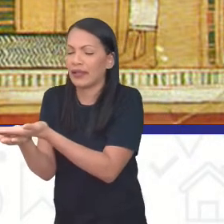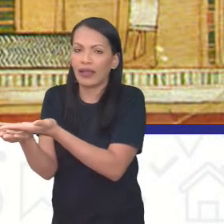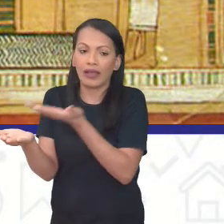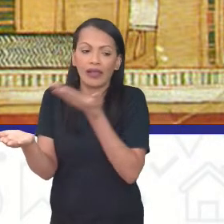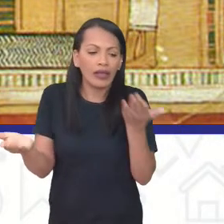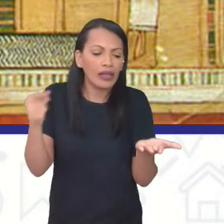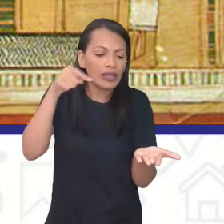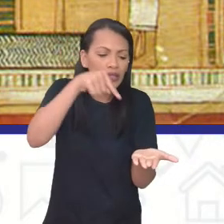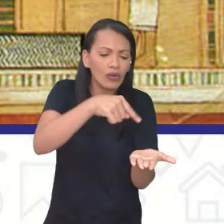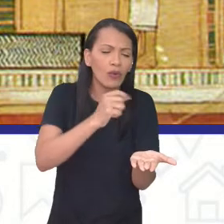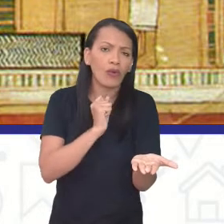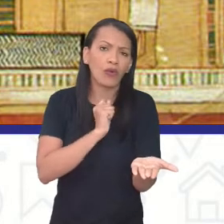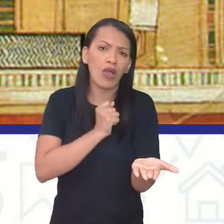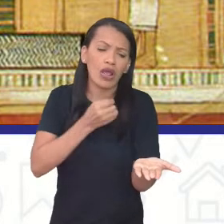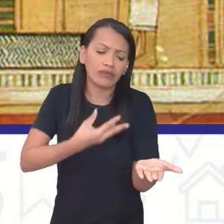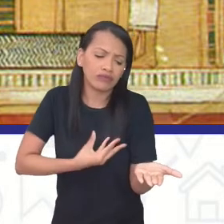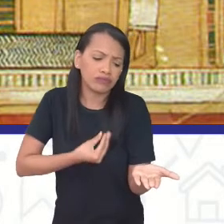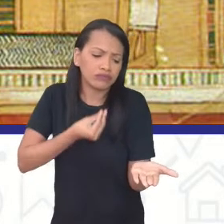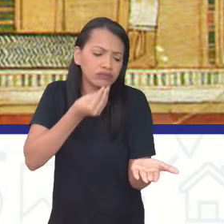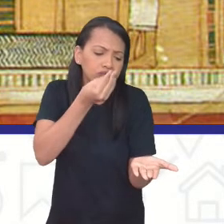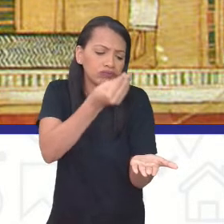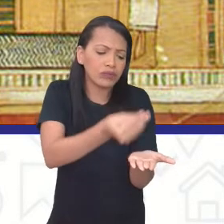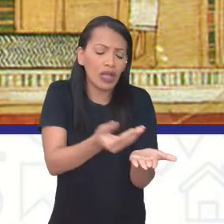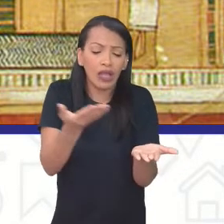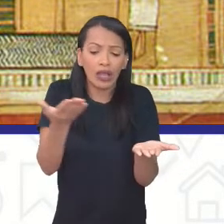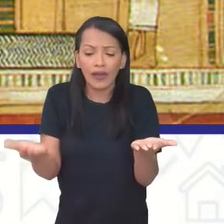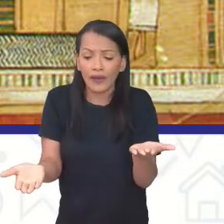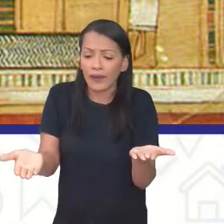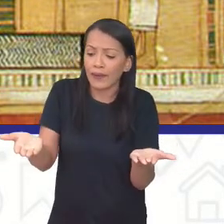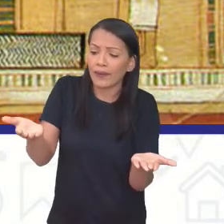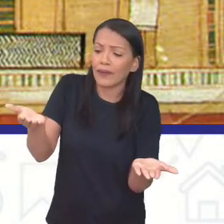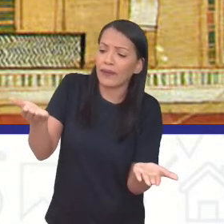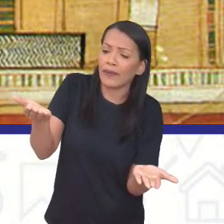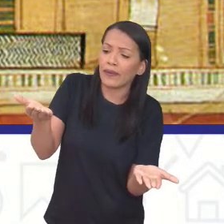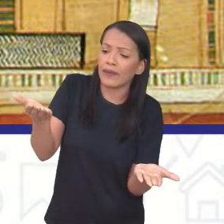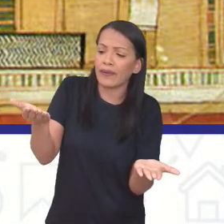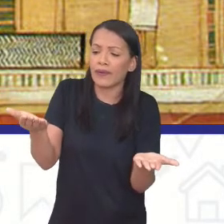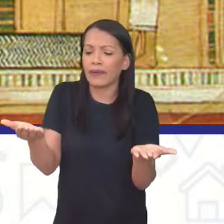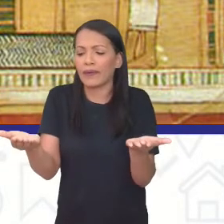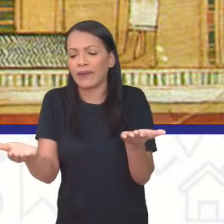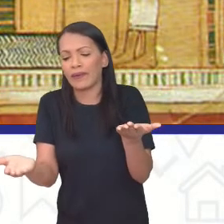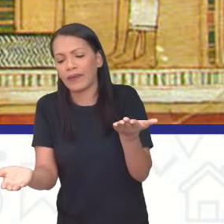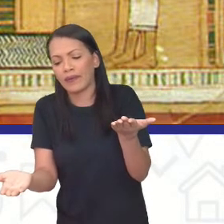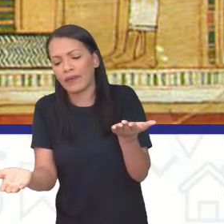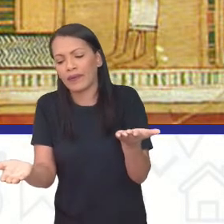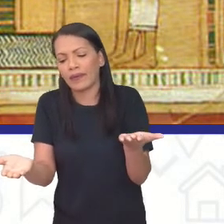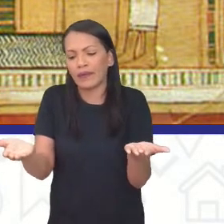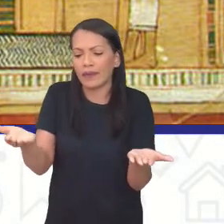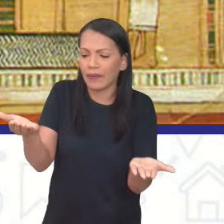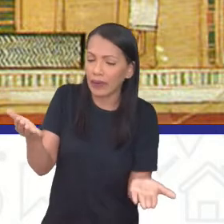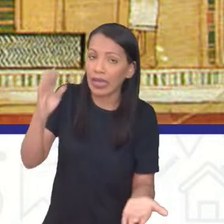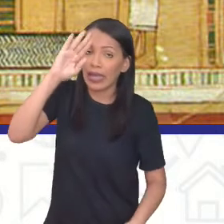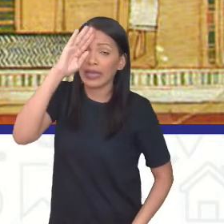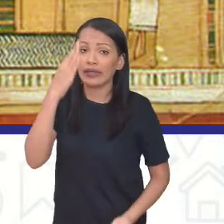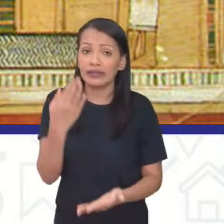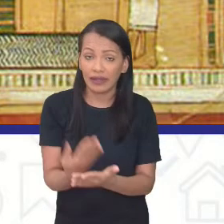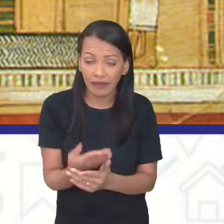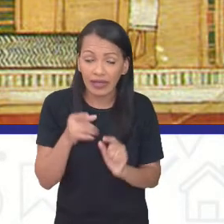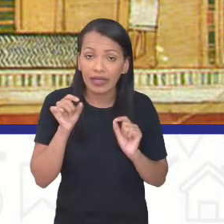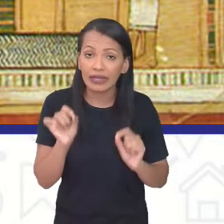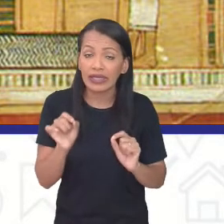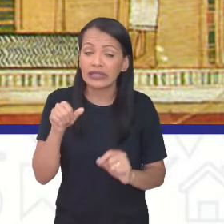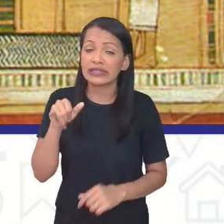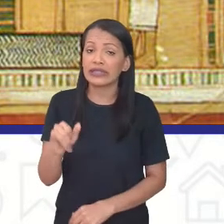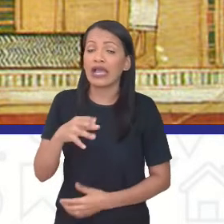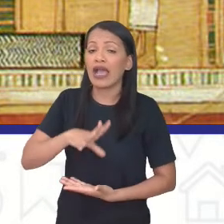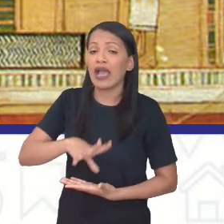o direito de voltar à vida. Por isso que eles mumificavam os corpos, né? Porque eles acreditavam que a alma